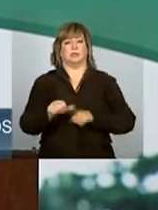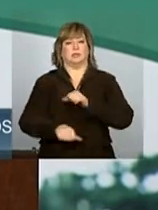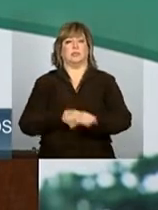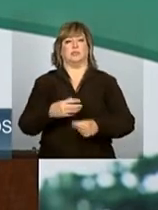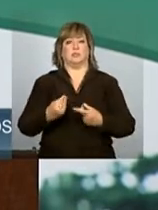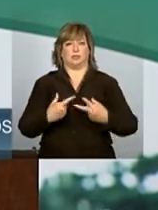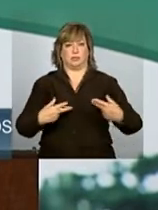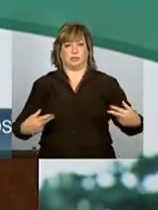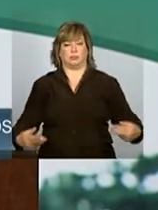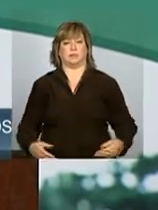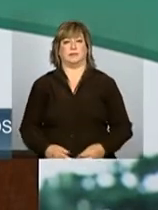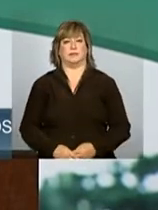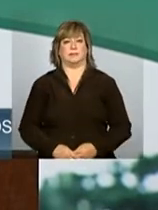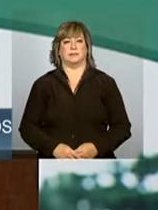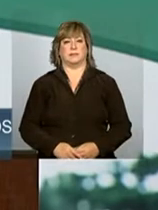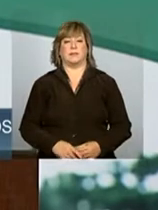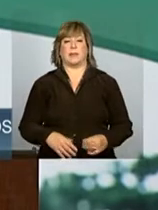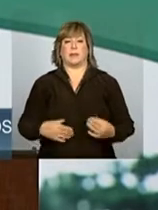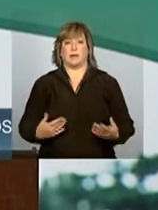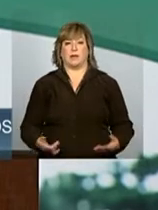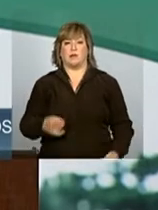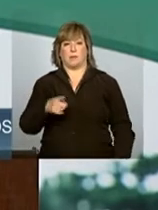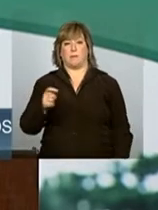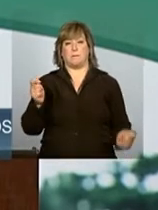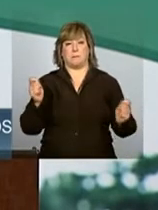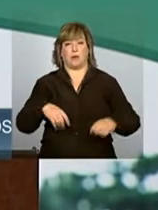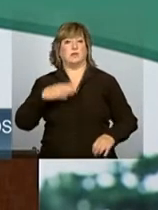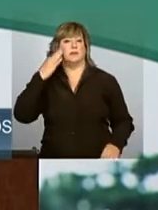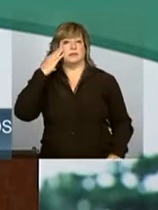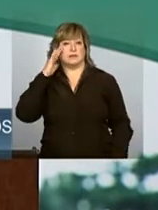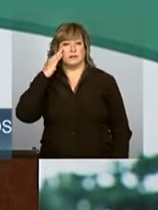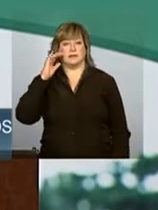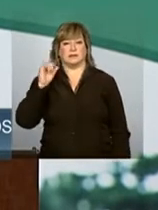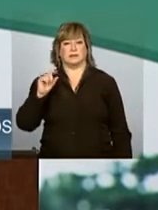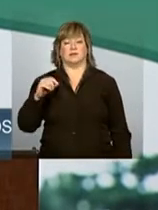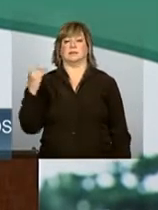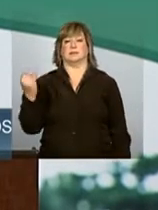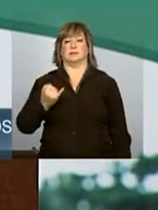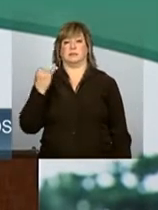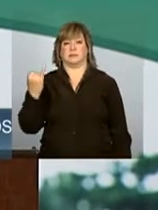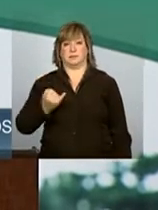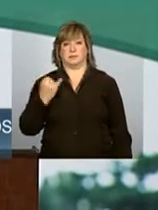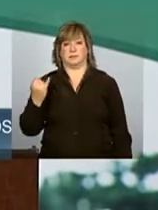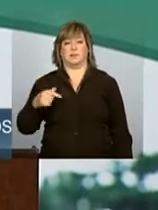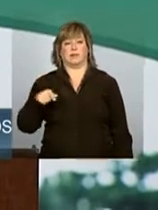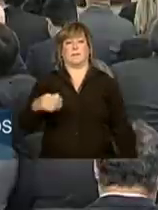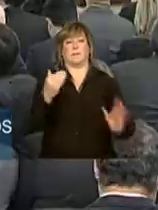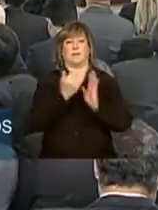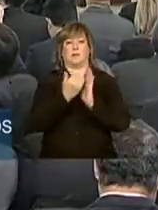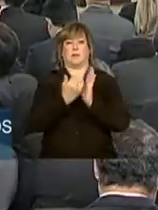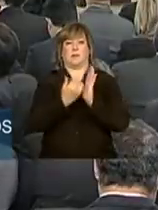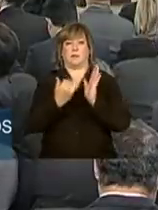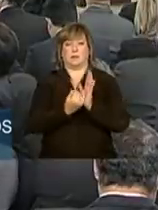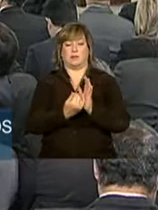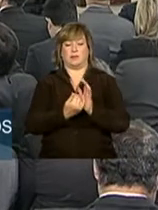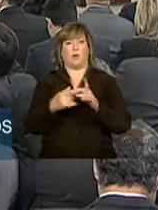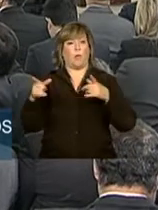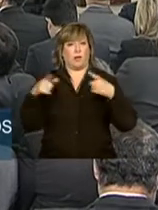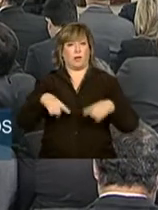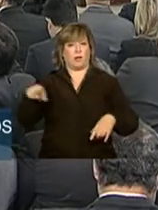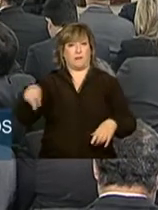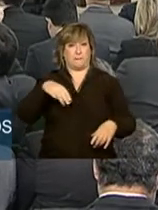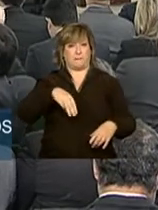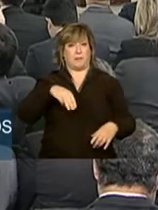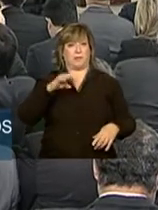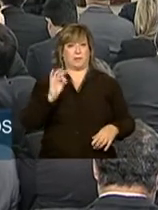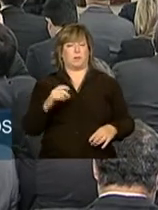transformação. Então, a senhora pode imaginar a importância desses programas. Em Mato Grosso, existe